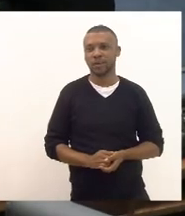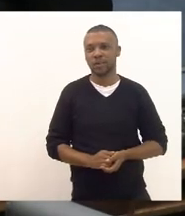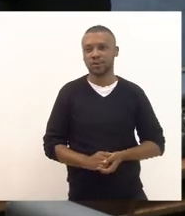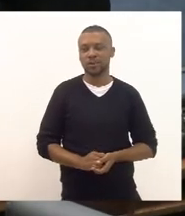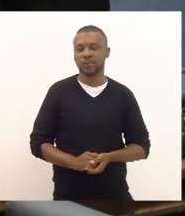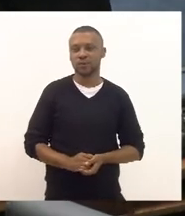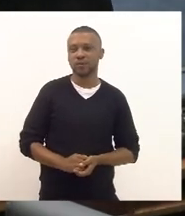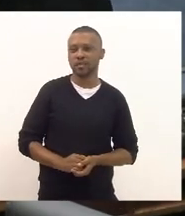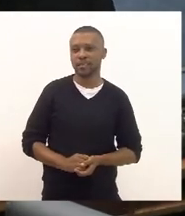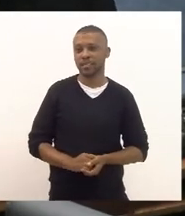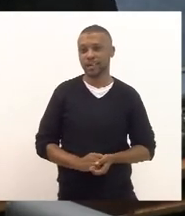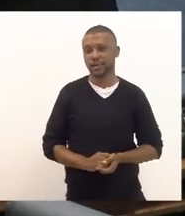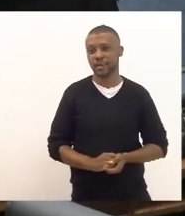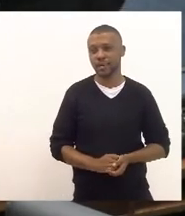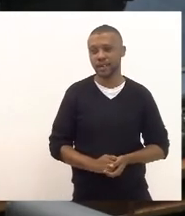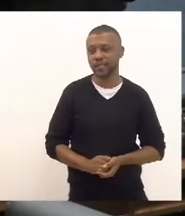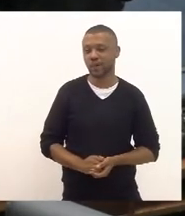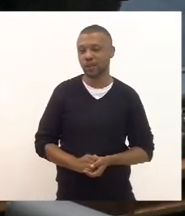G1